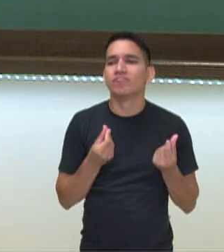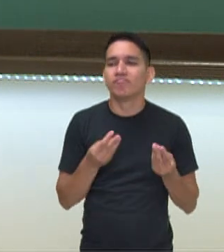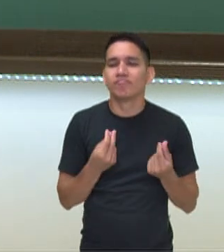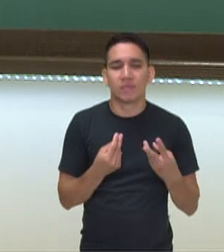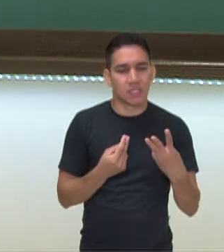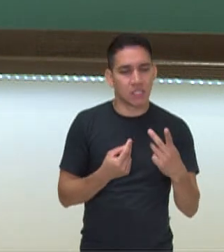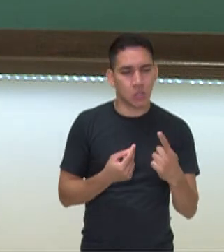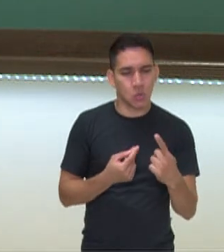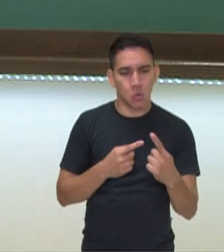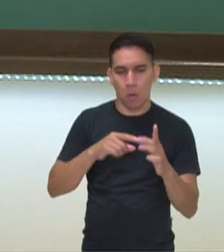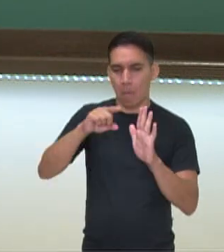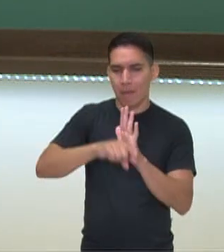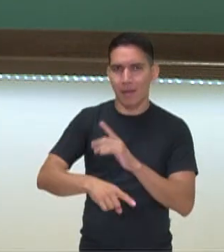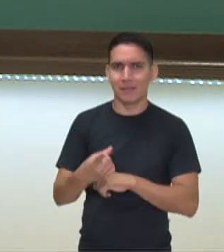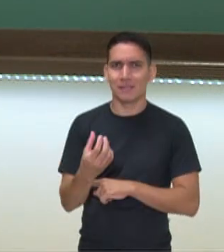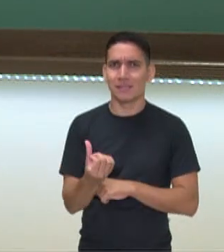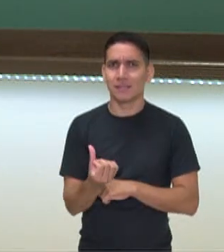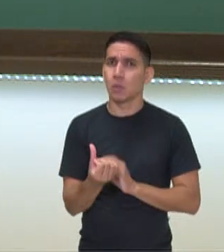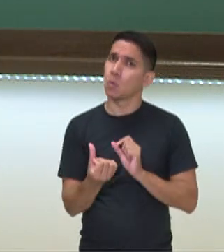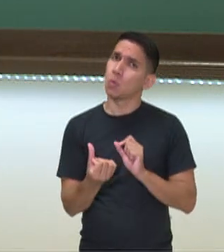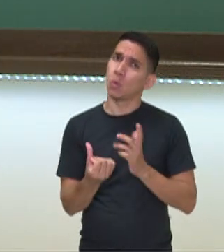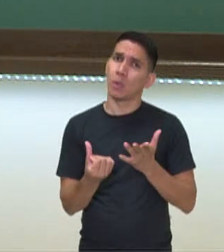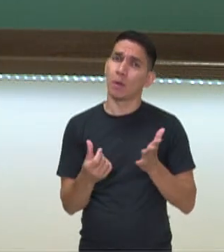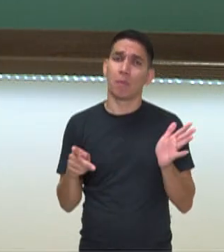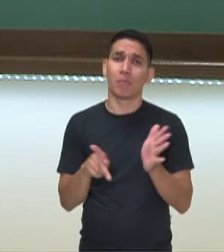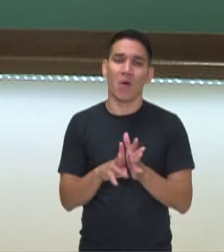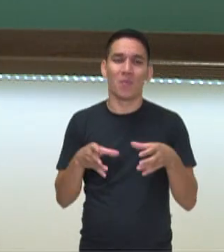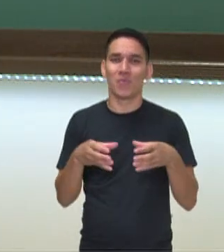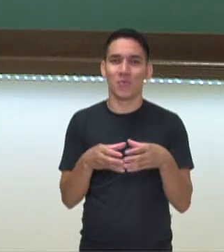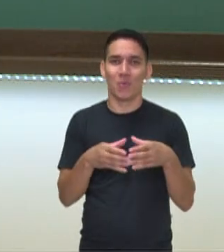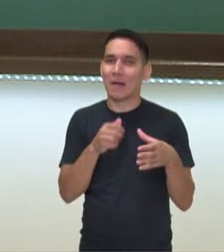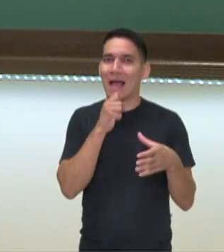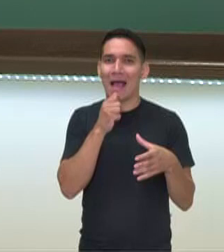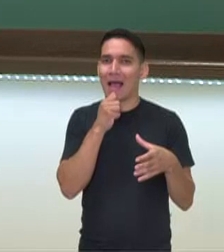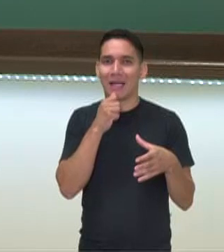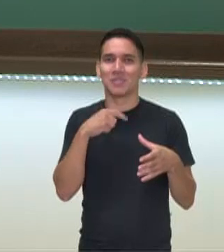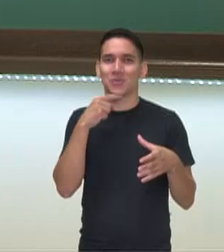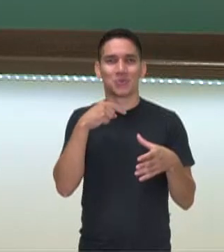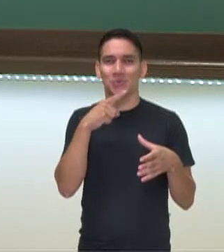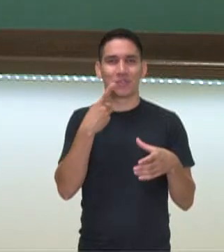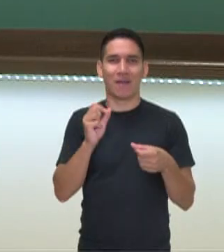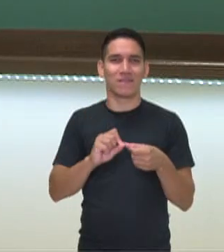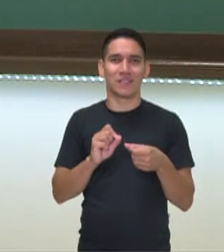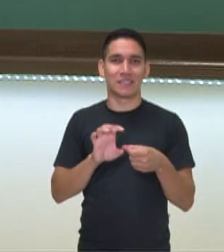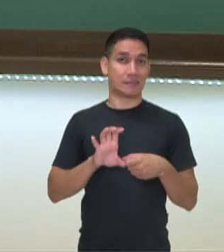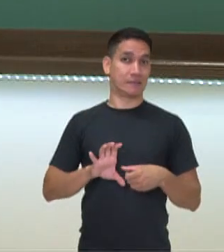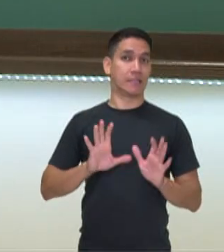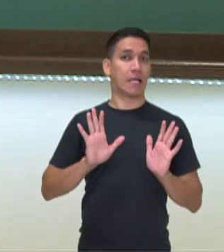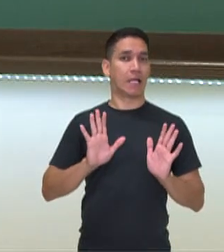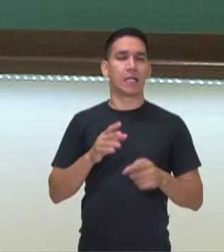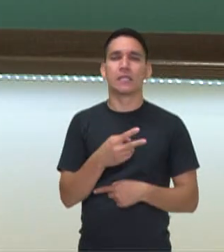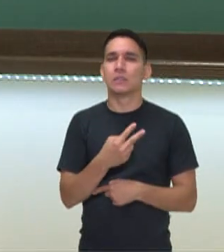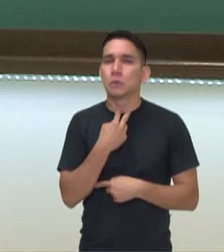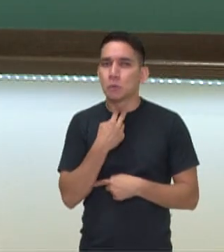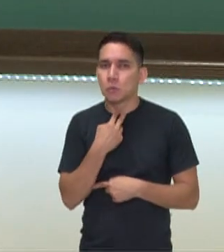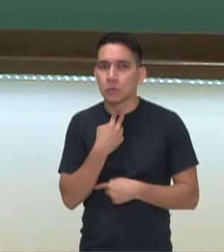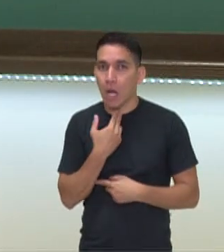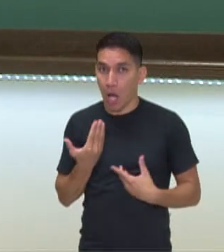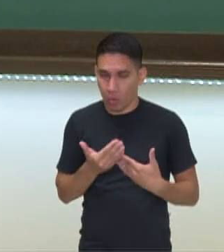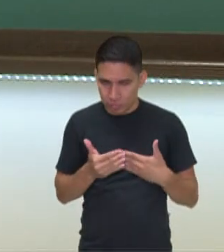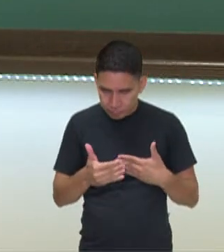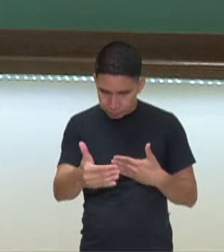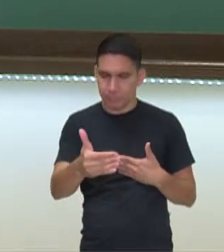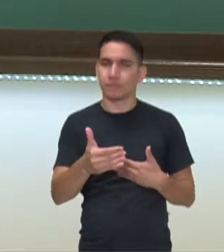31 menos 60? No conjunto dos números naturais, a gente não consegue fazer 31 menos 60. Então, eu não tenho como